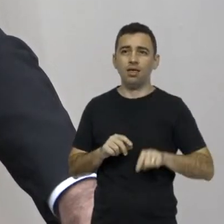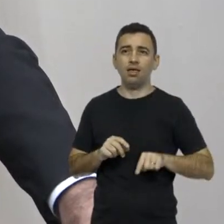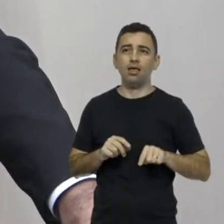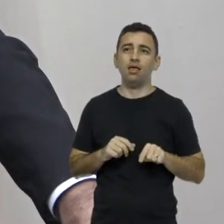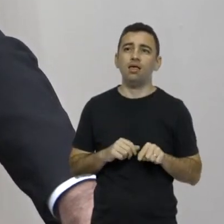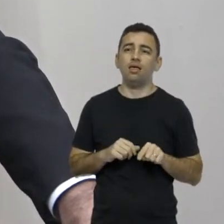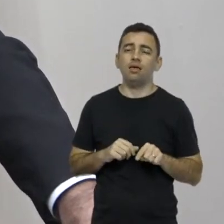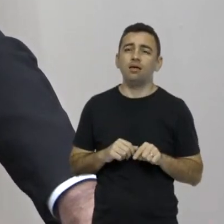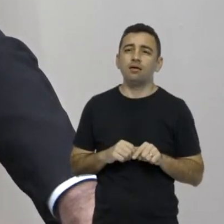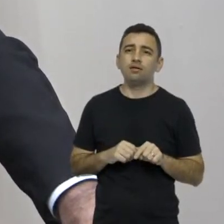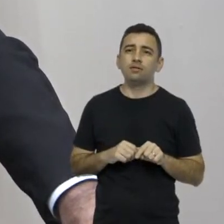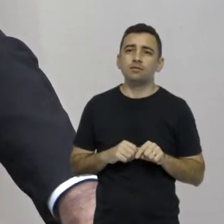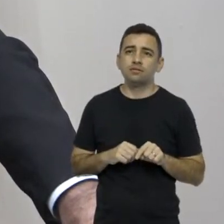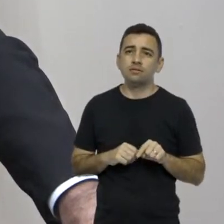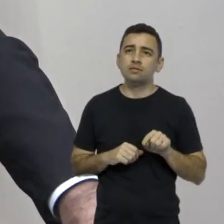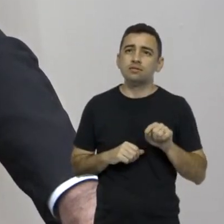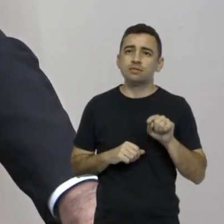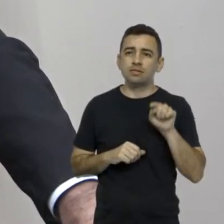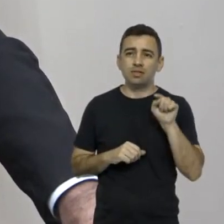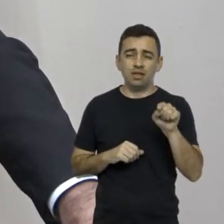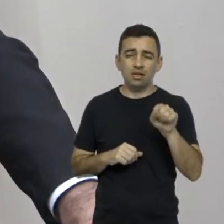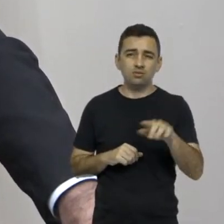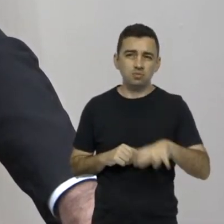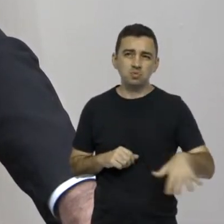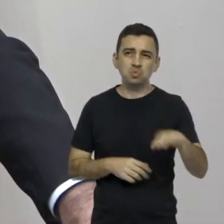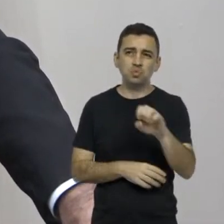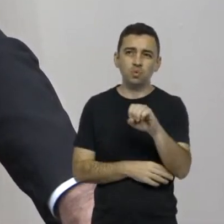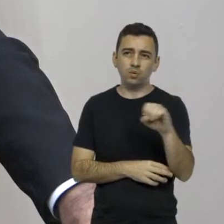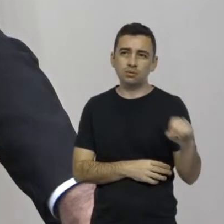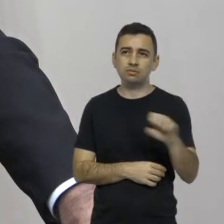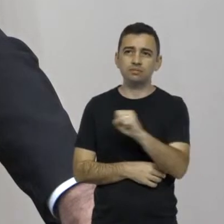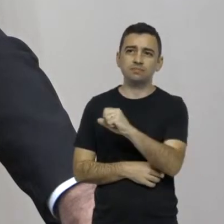É, a região oeste de Santa Catarina,